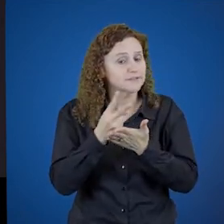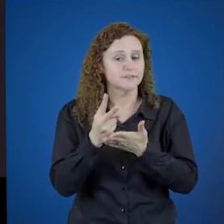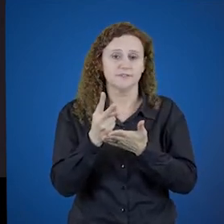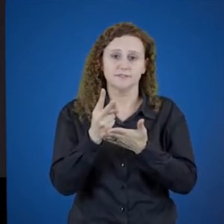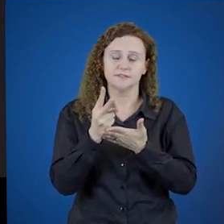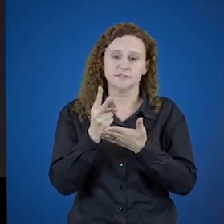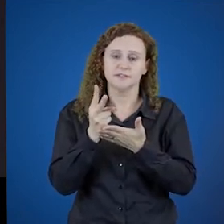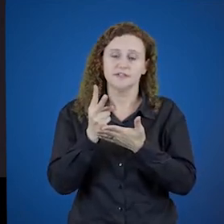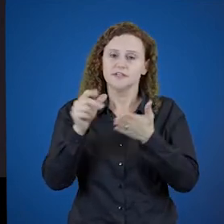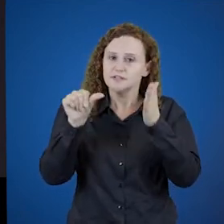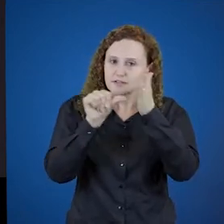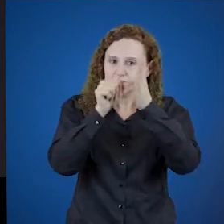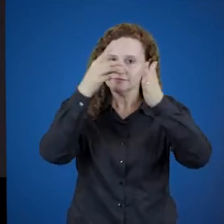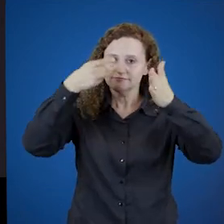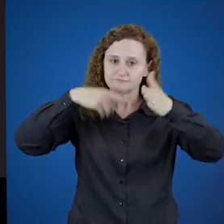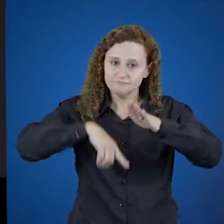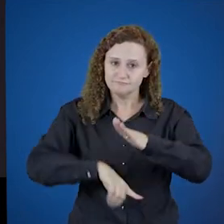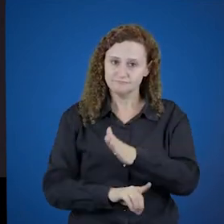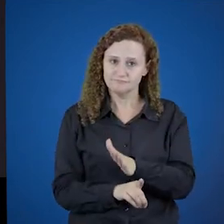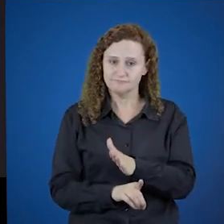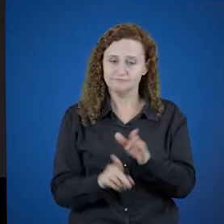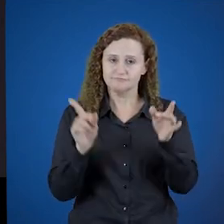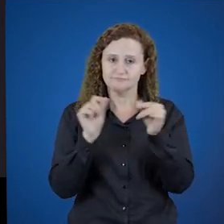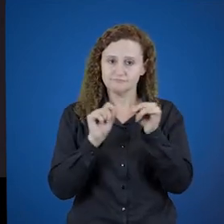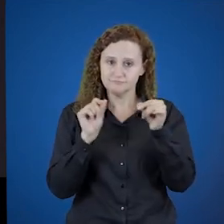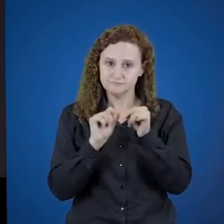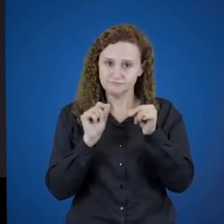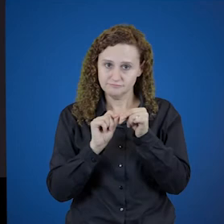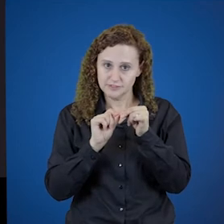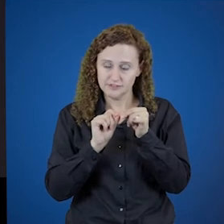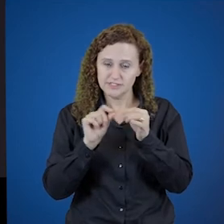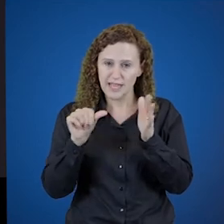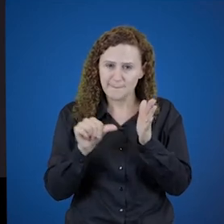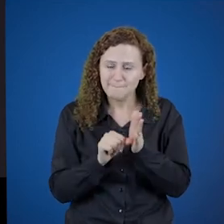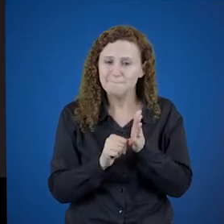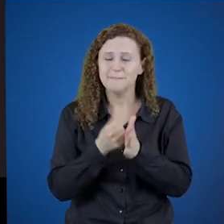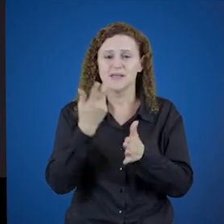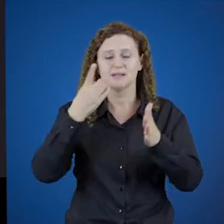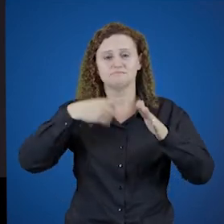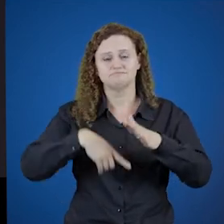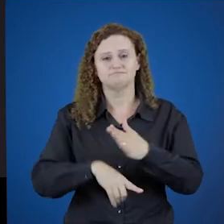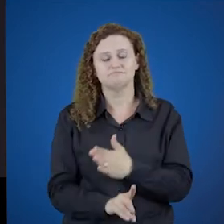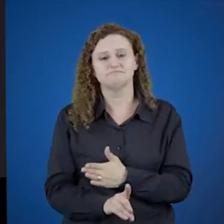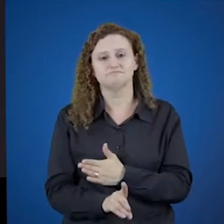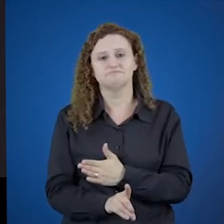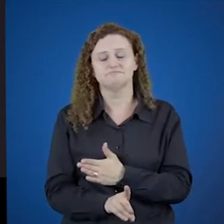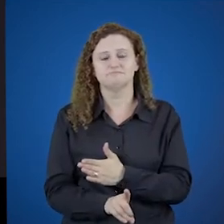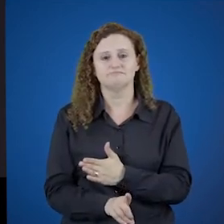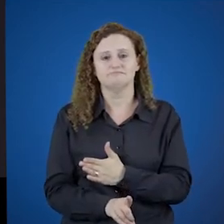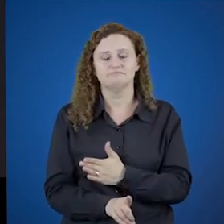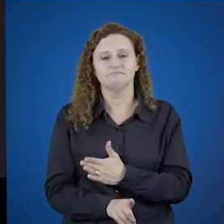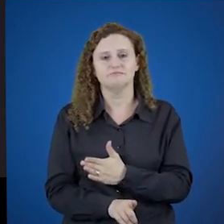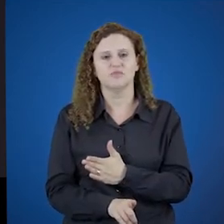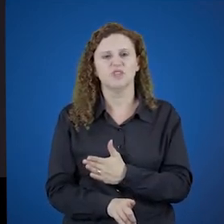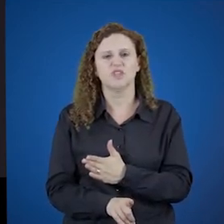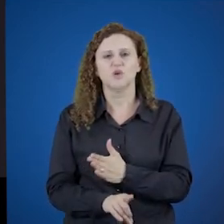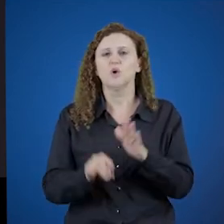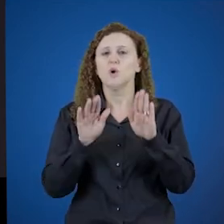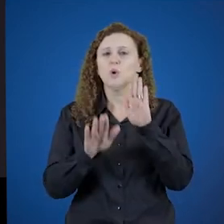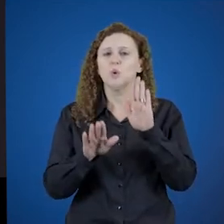na 1ª declinação ele vai seguir a primeira declinação tanto